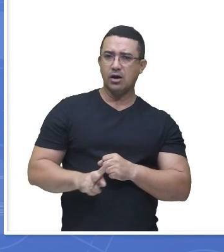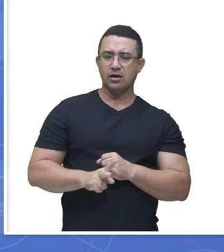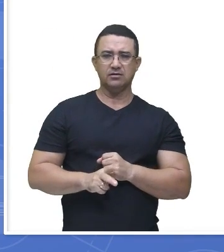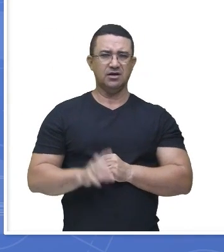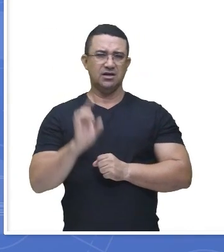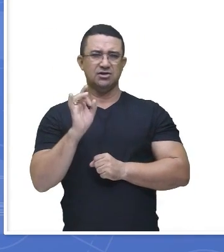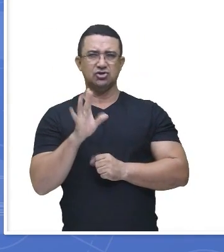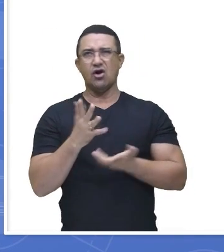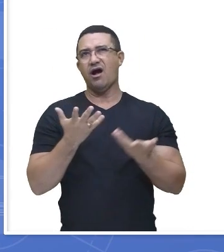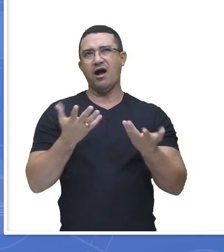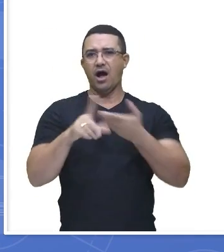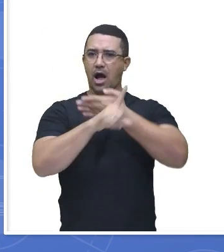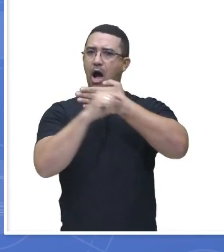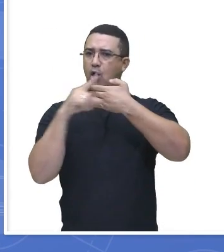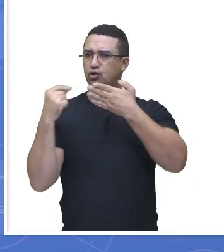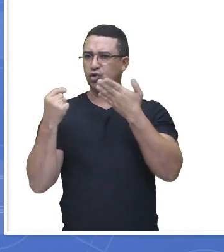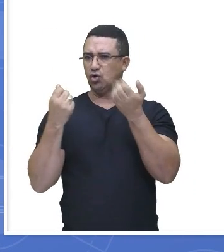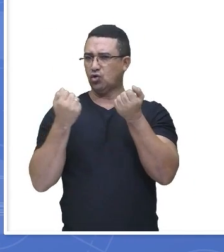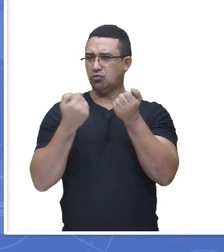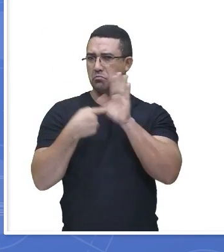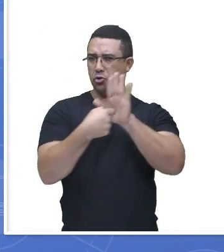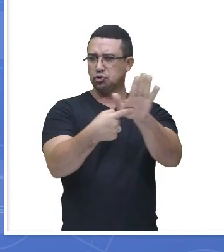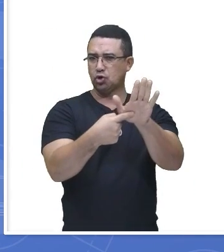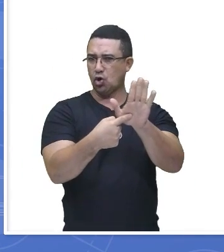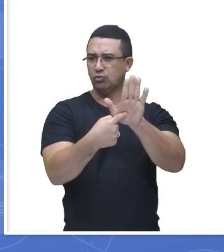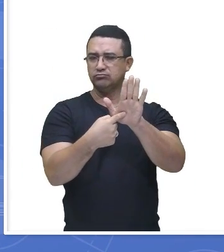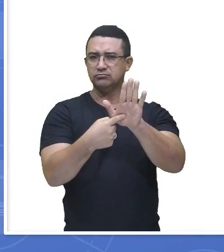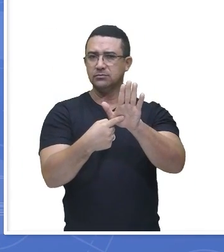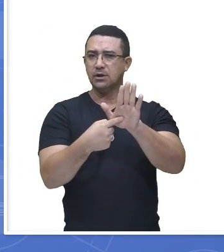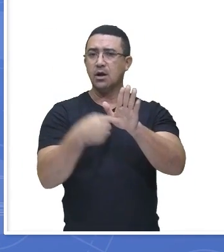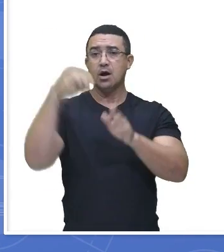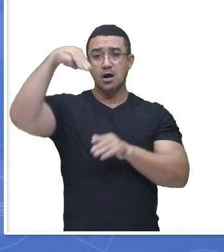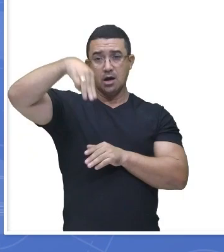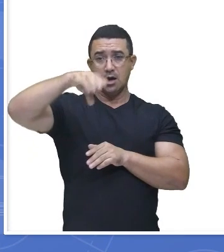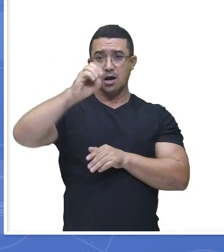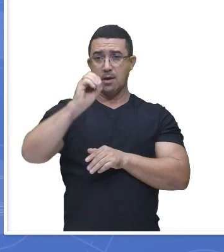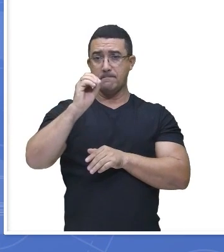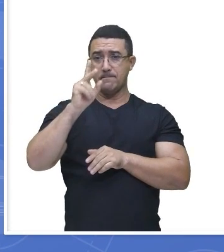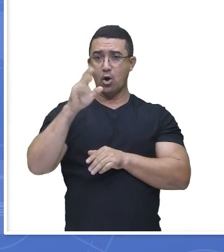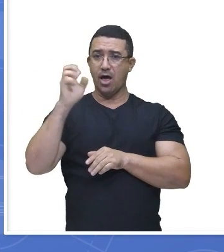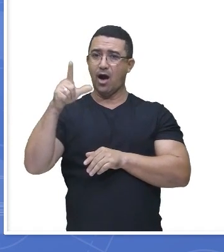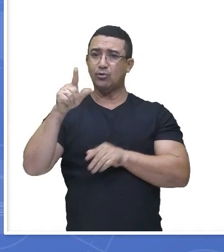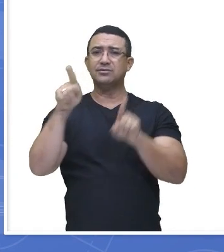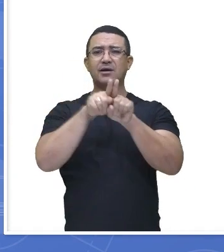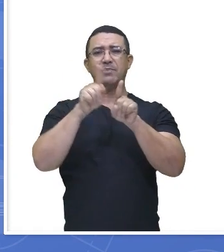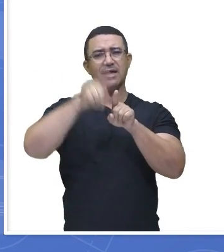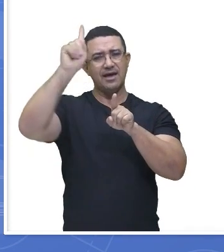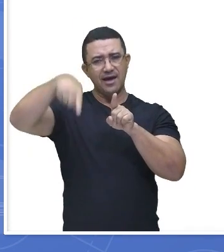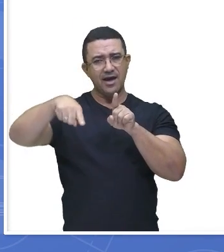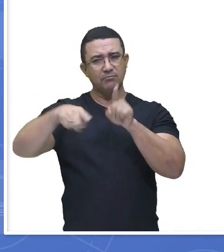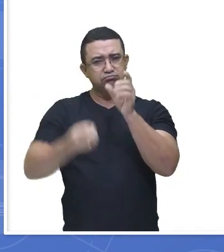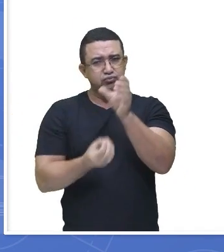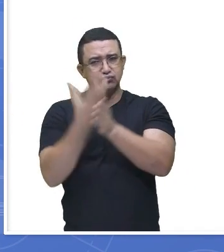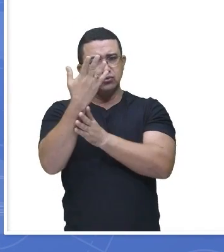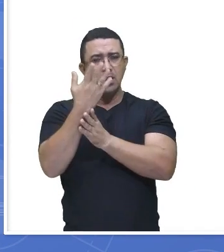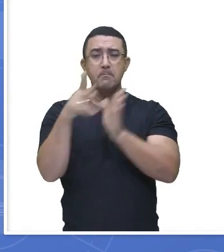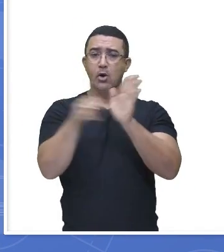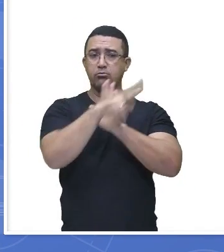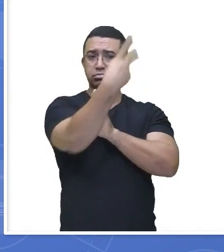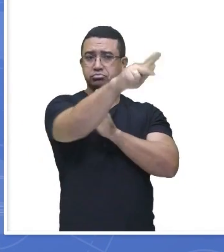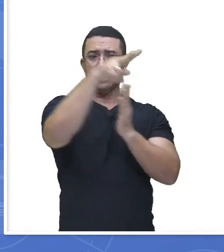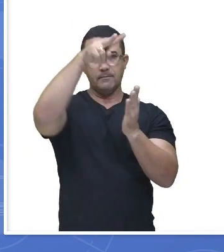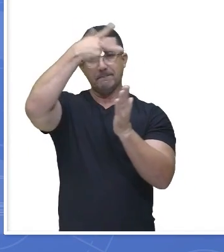somente aquela que o autor trouxe, que ele apresenta. A moral também é feita a partir da leitura do leitor,